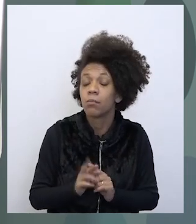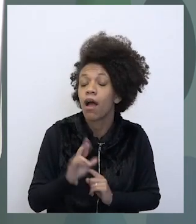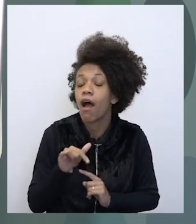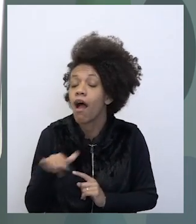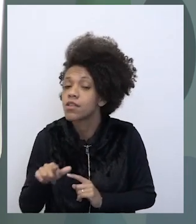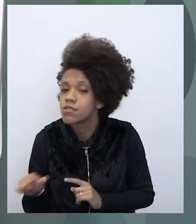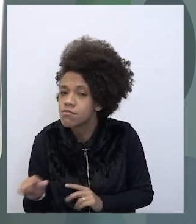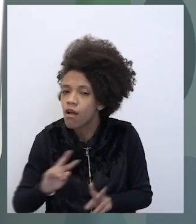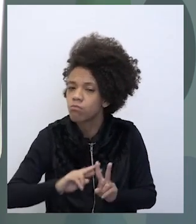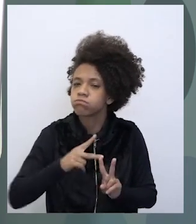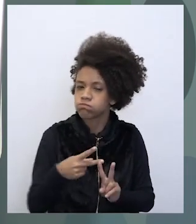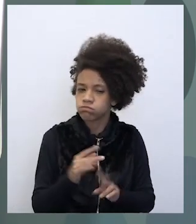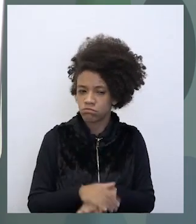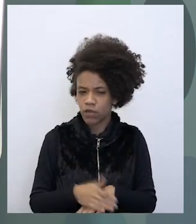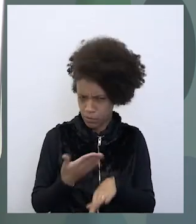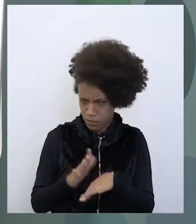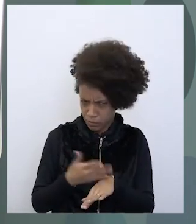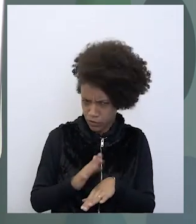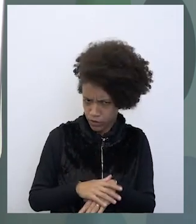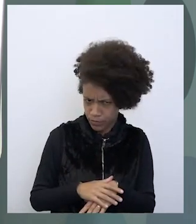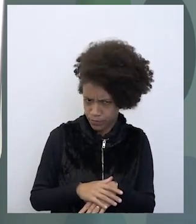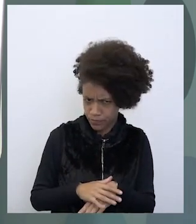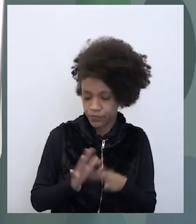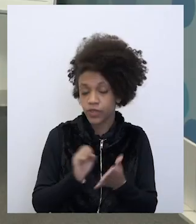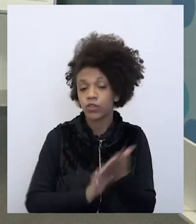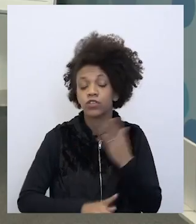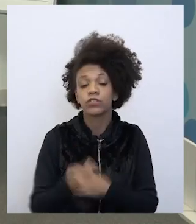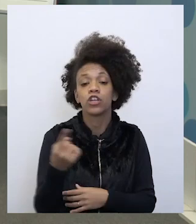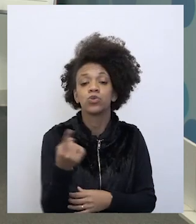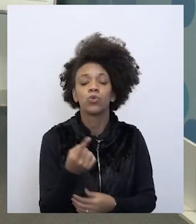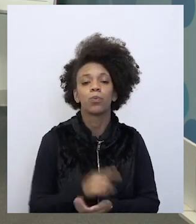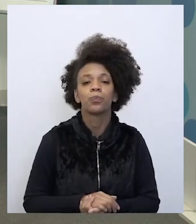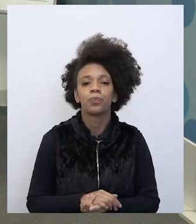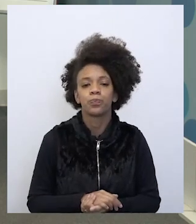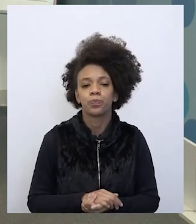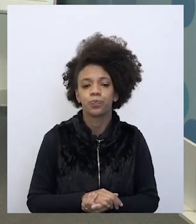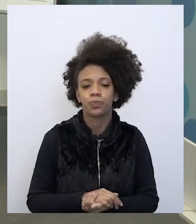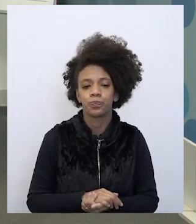X. Tudo bem? Vamos praticar? Então, vamos para a atividade 1, por favor.